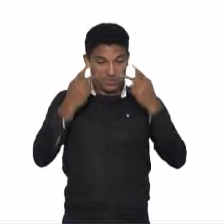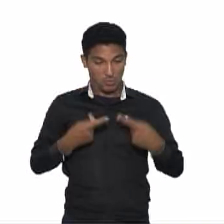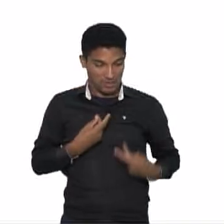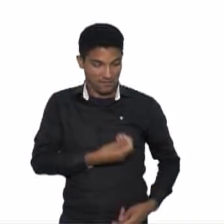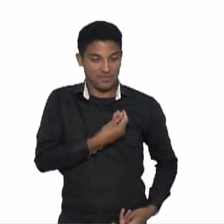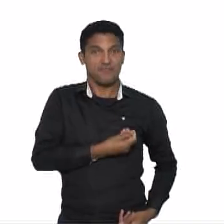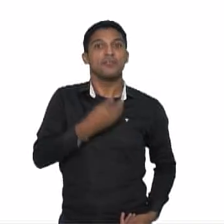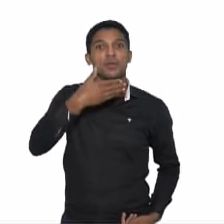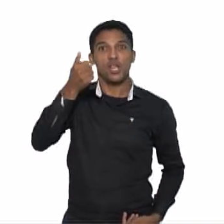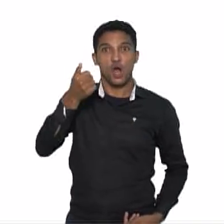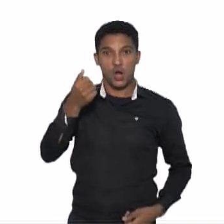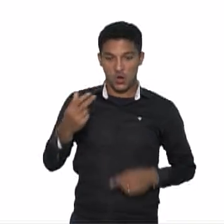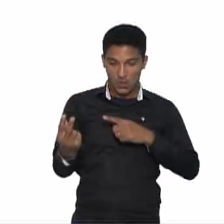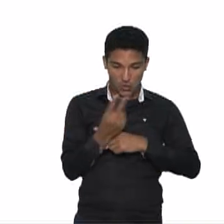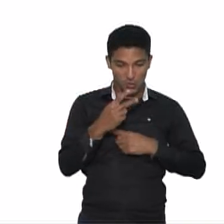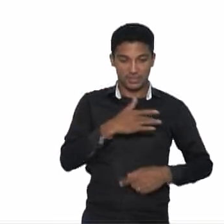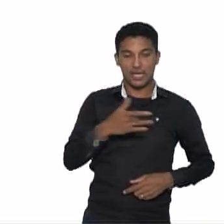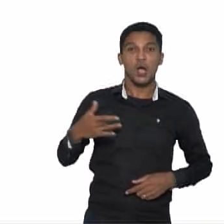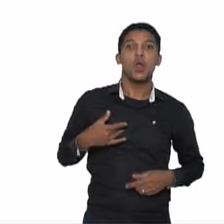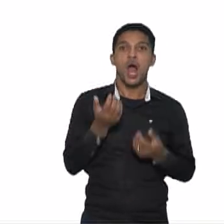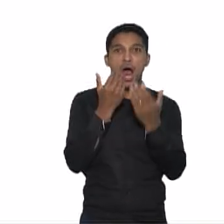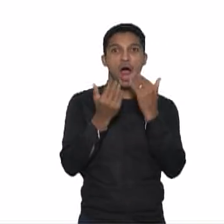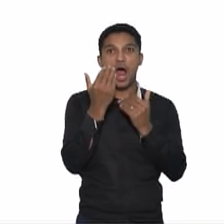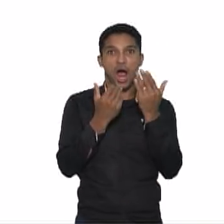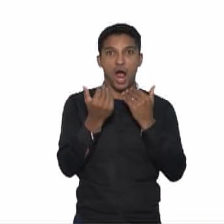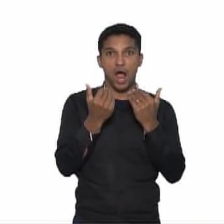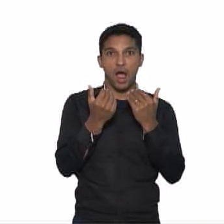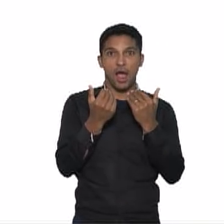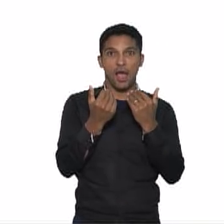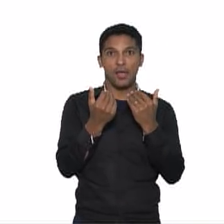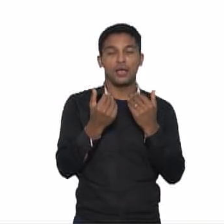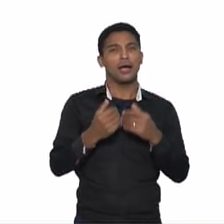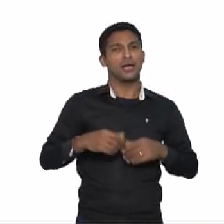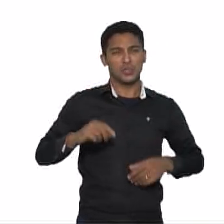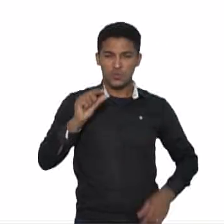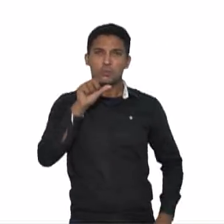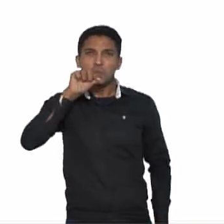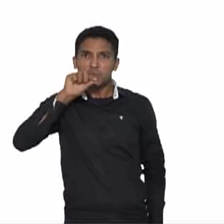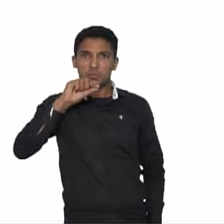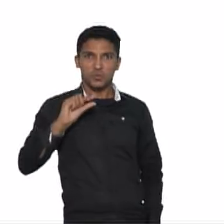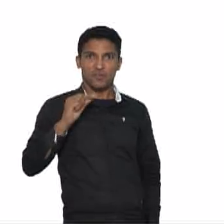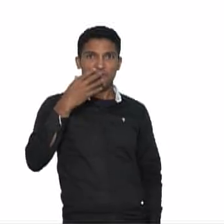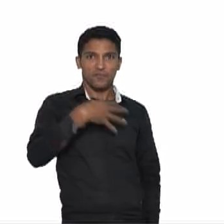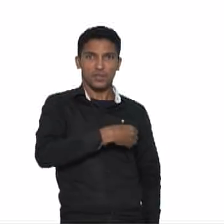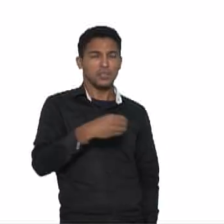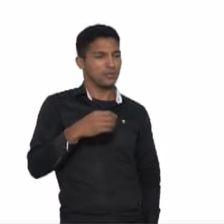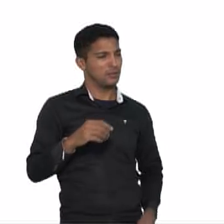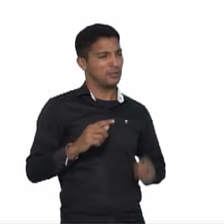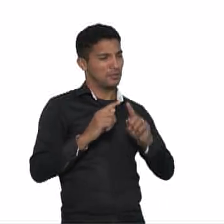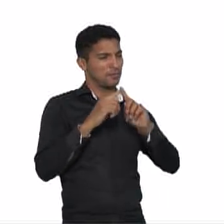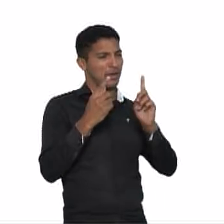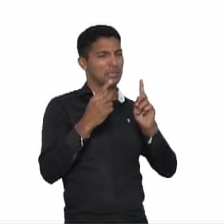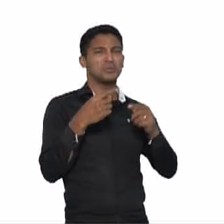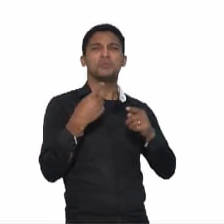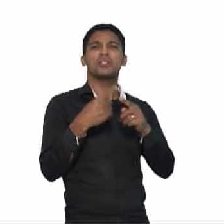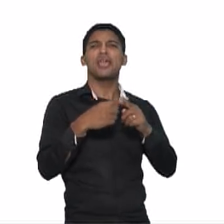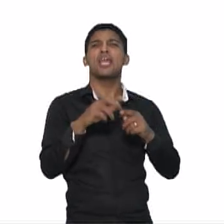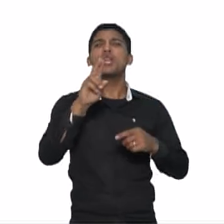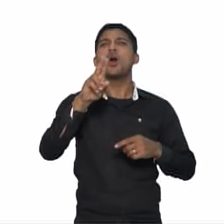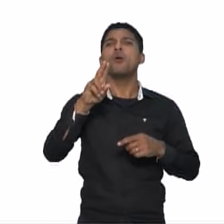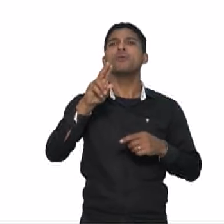podem cuidar da sua saúde e se alimentar. E aí o passarinho menor pensa, tá, só não entendi por que são chamados